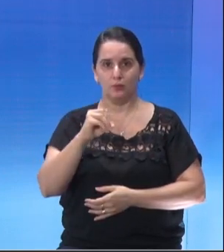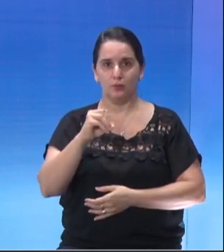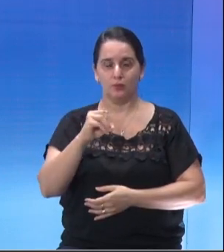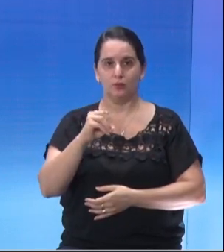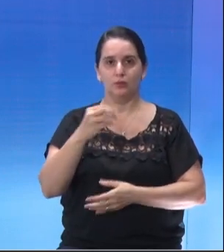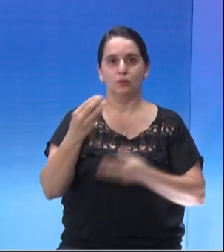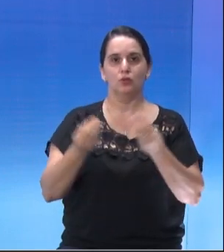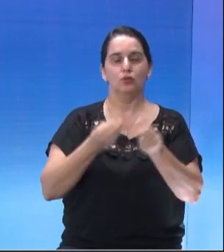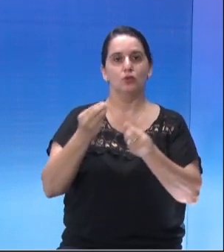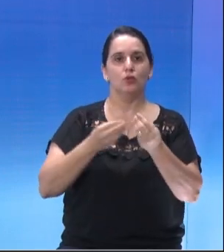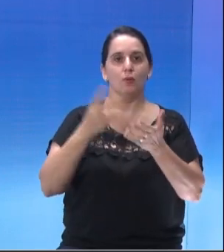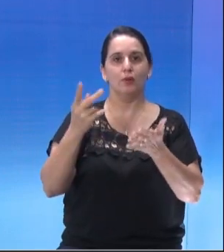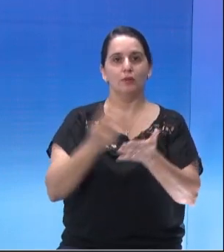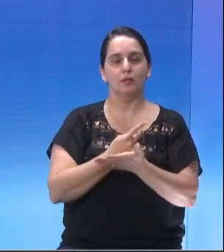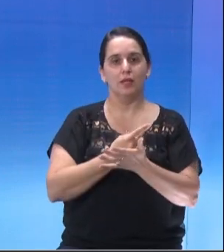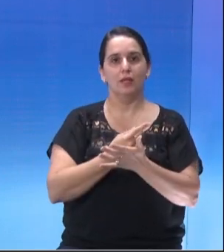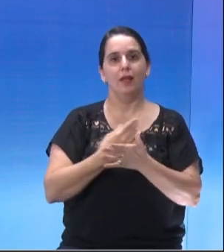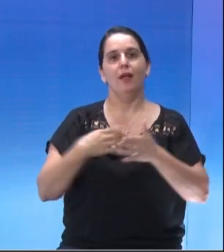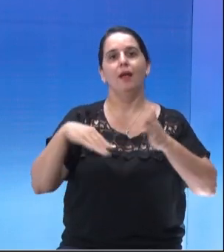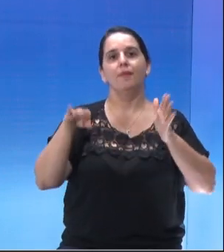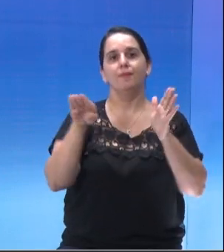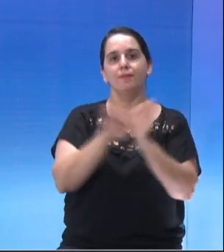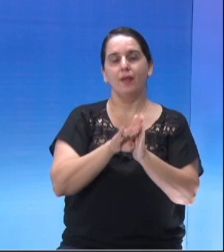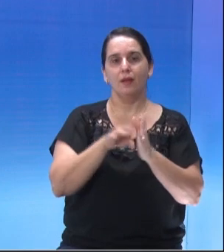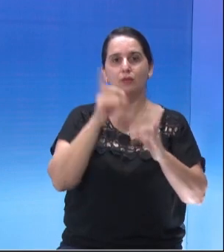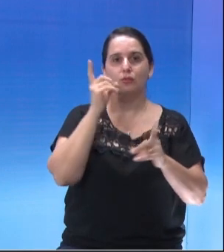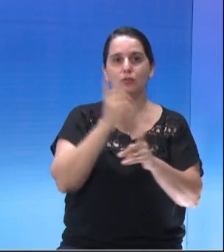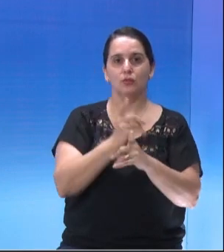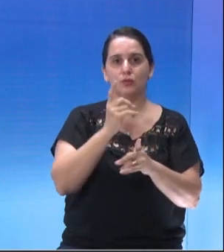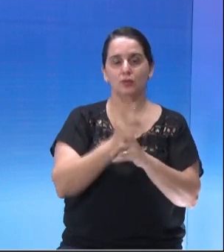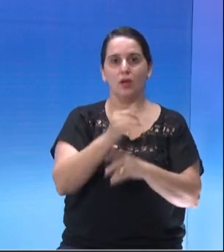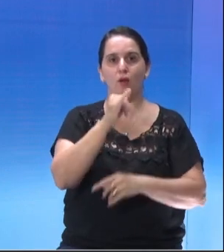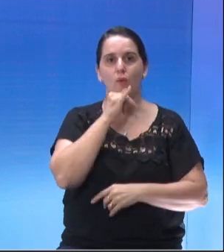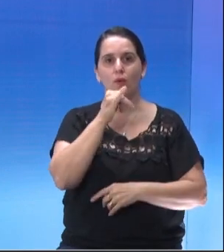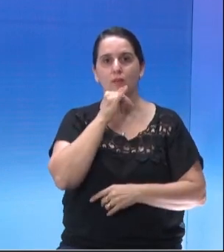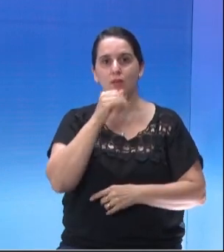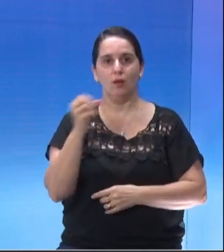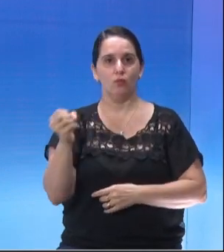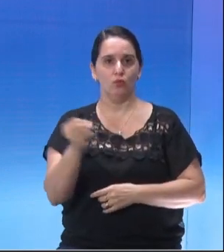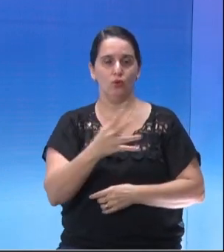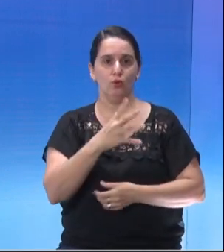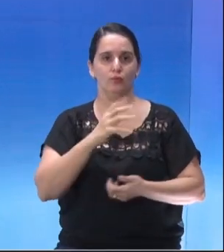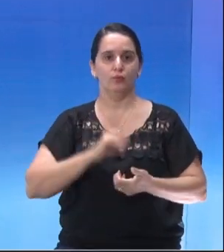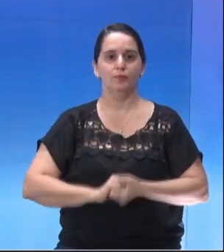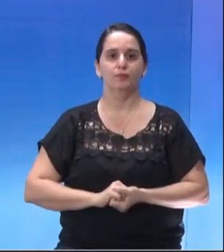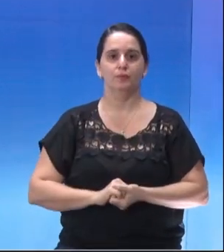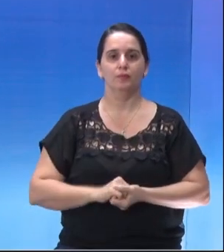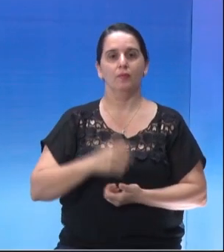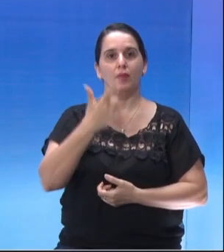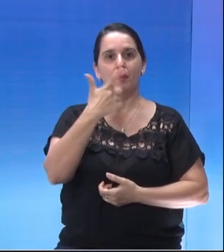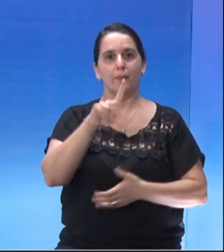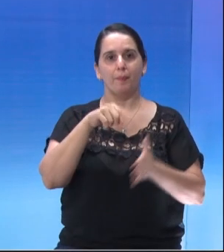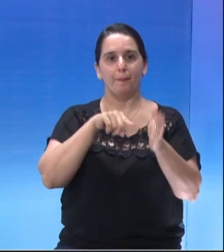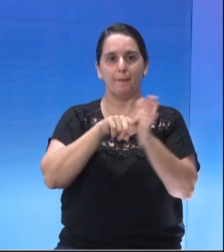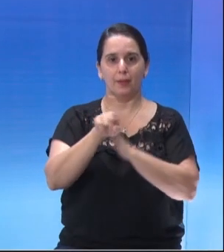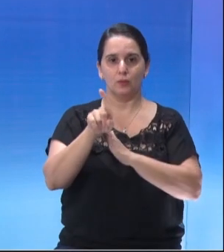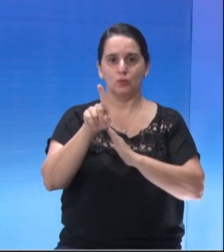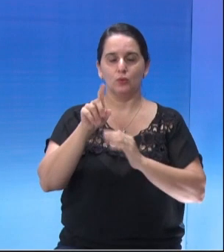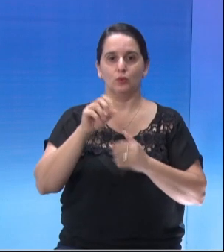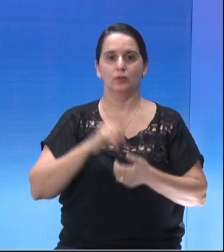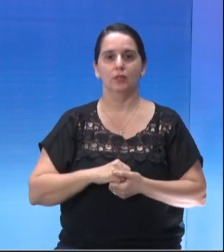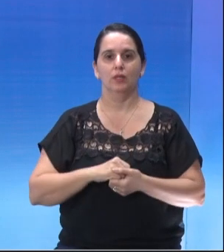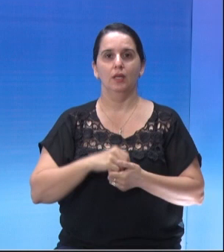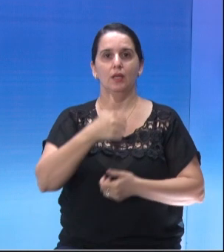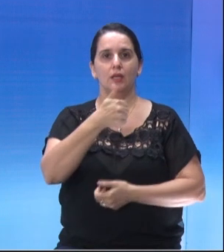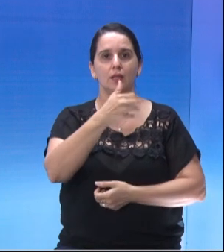os erros de todos os modelos até chegar no modelo atômico atual. A nossa próxima questão